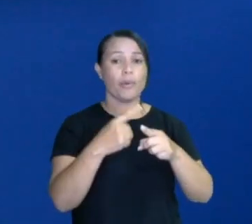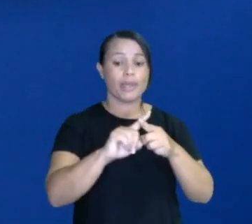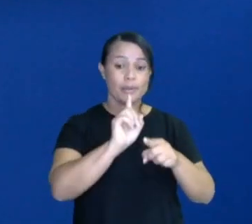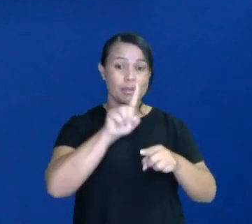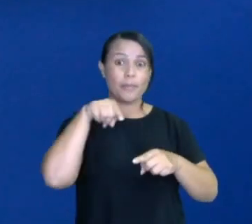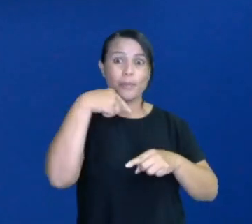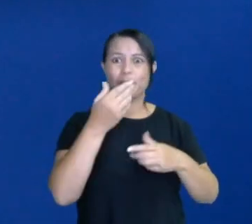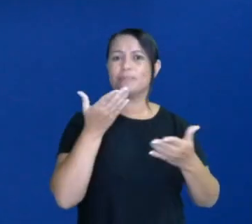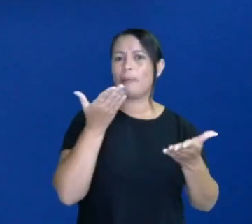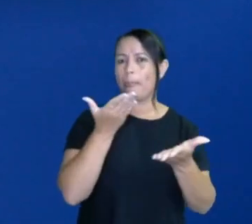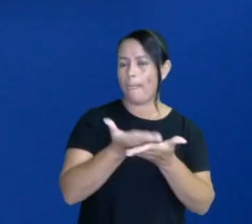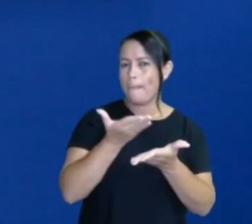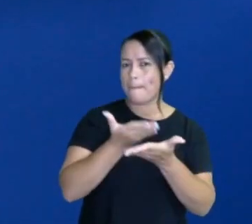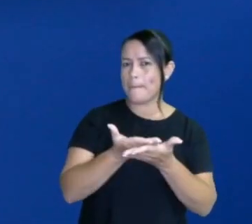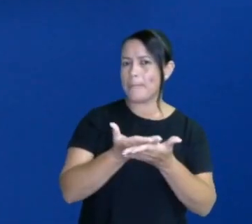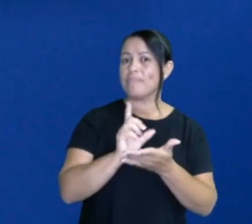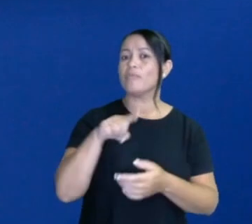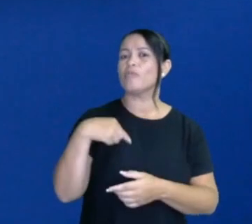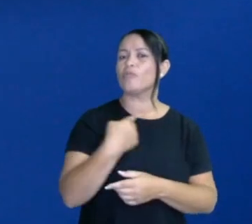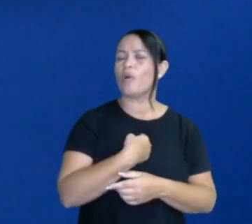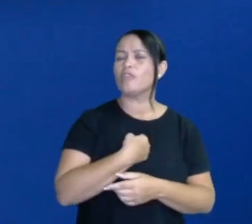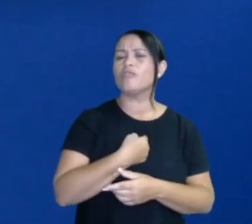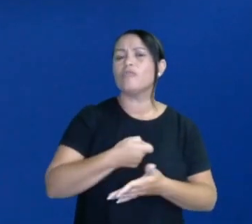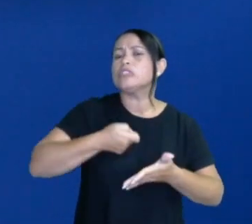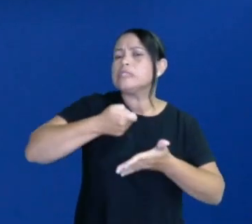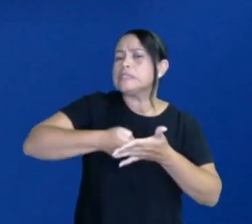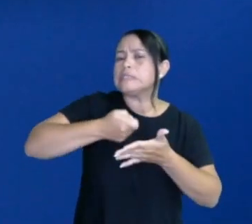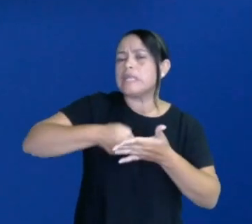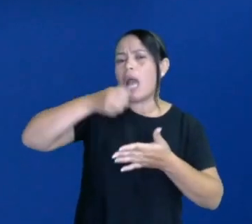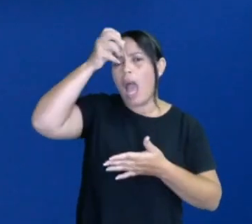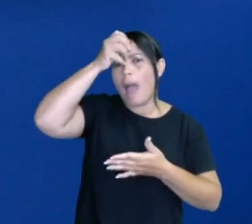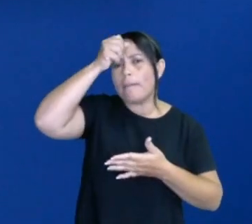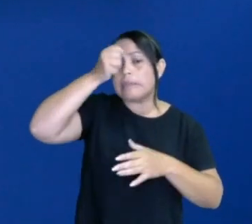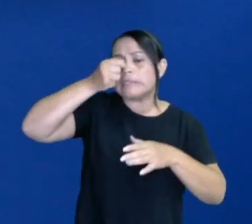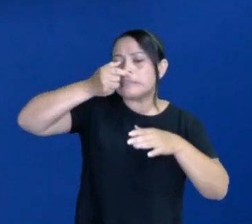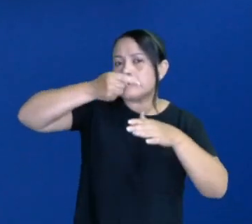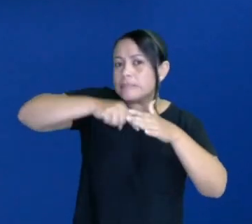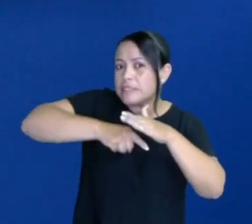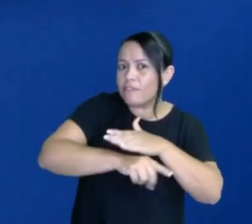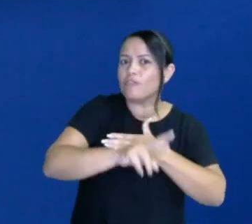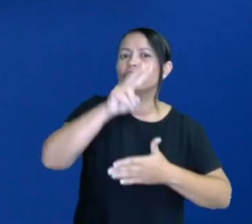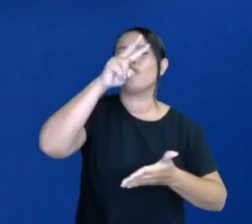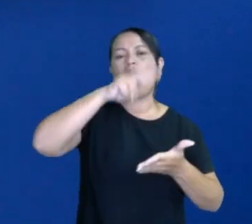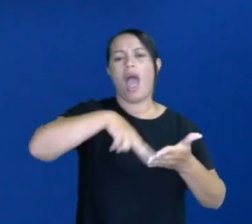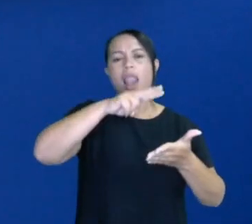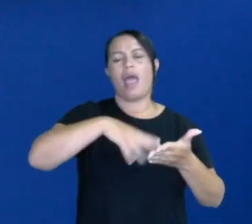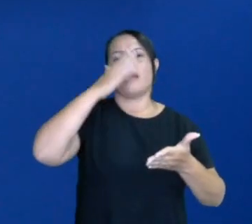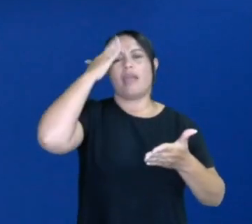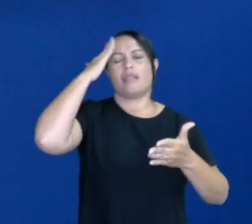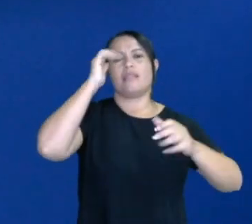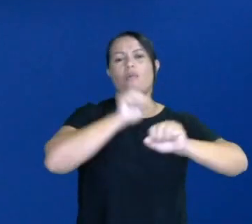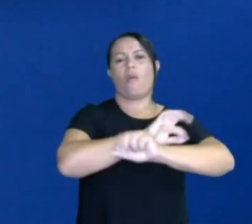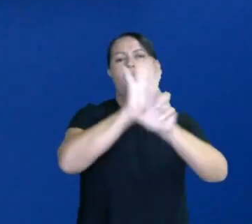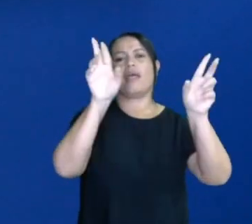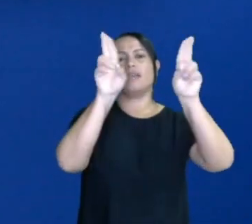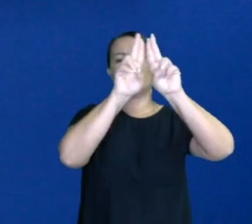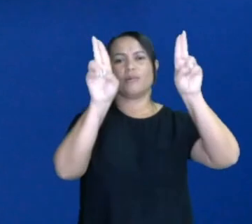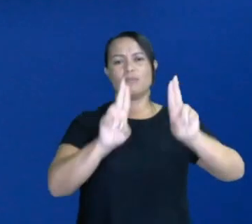próxima aula, a gente vai tentar aprender mais a fundo a ler e interpretar os mapas, tá